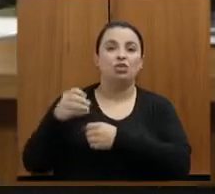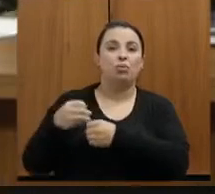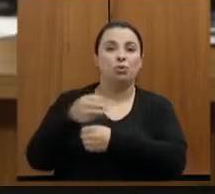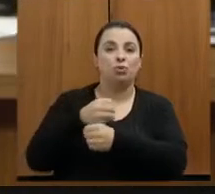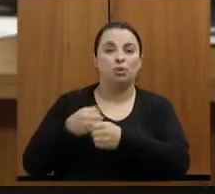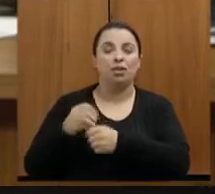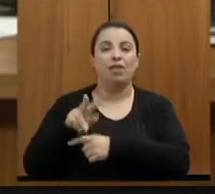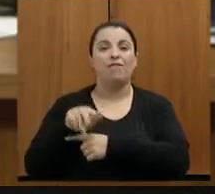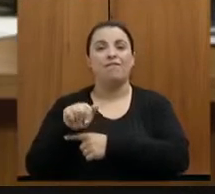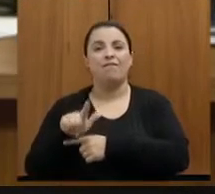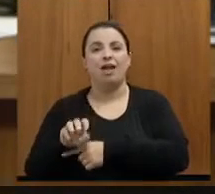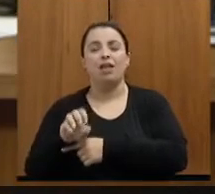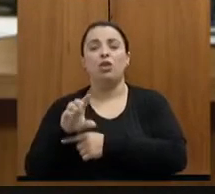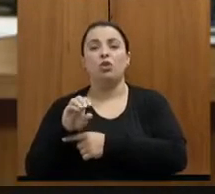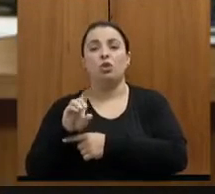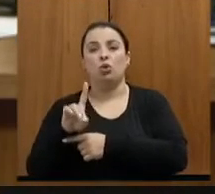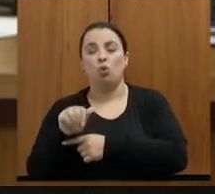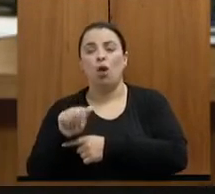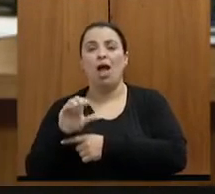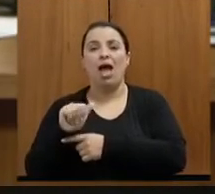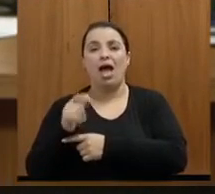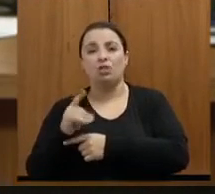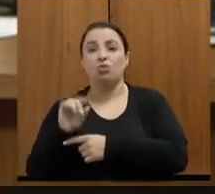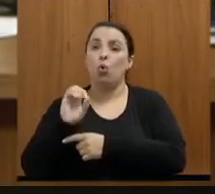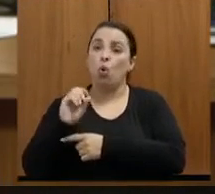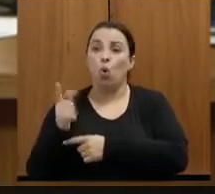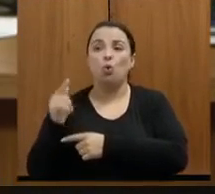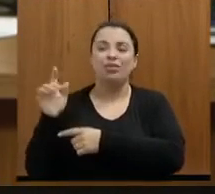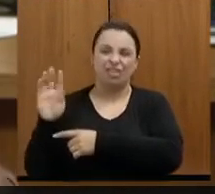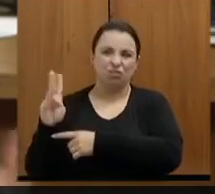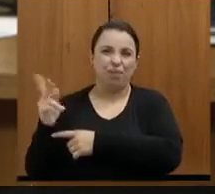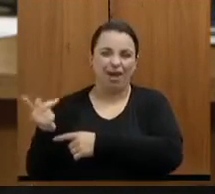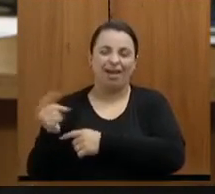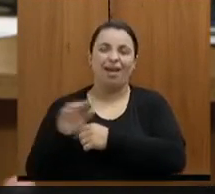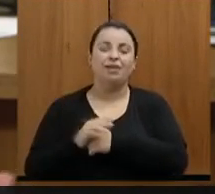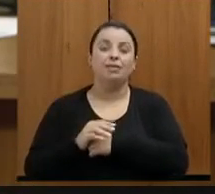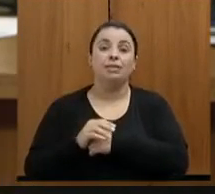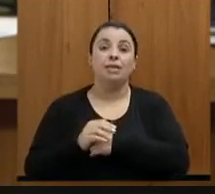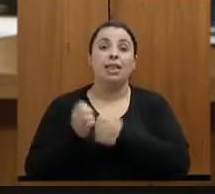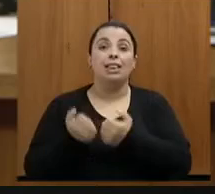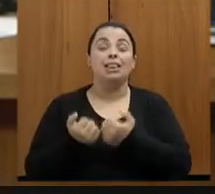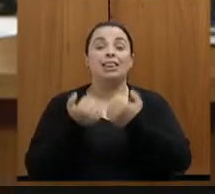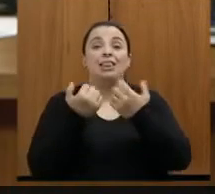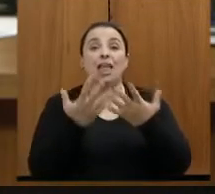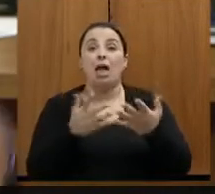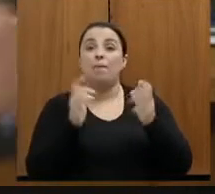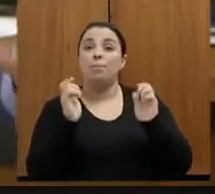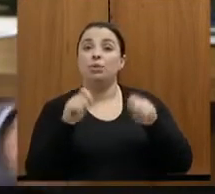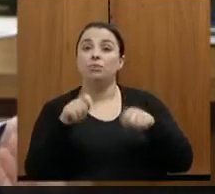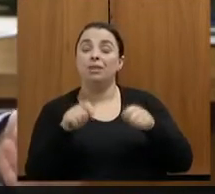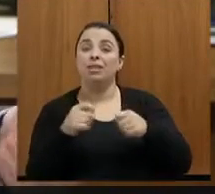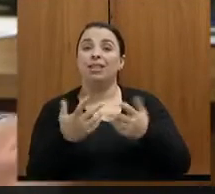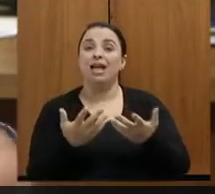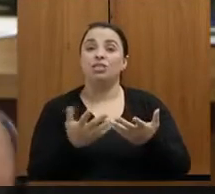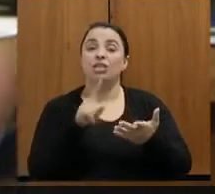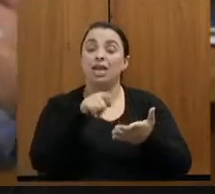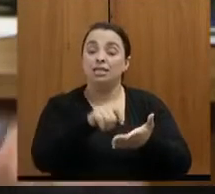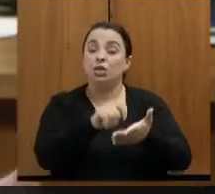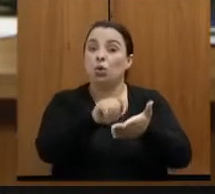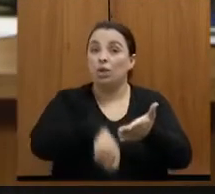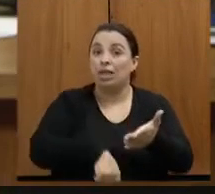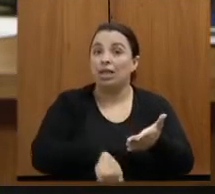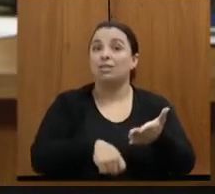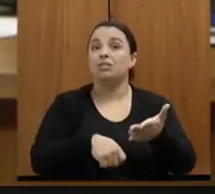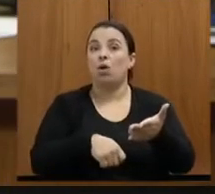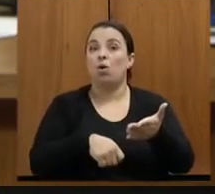Belo Horizonte, que está aqui hoje representada também, no sentido de dar condições daquela contratação ela